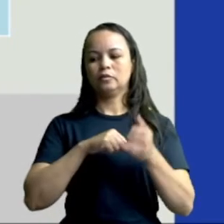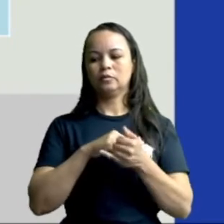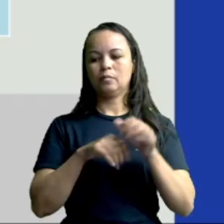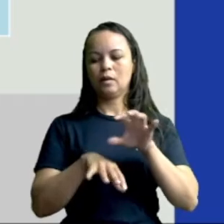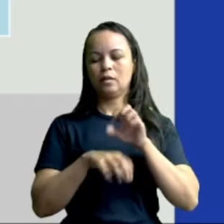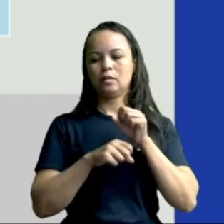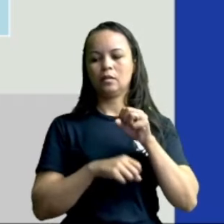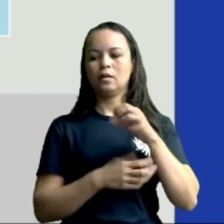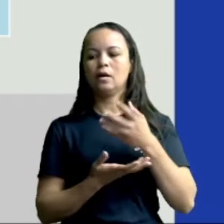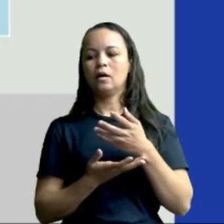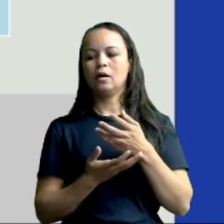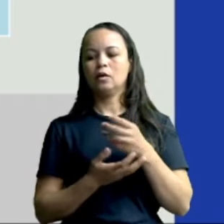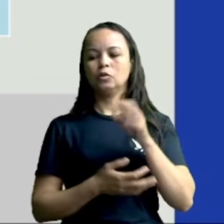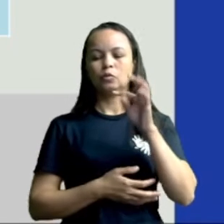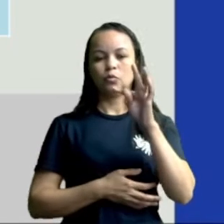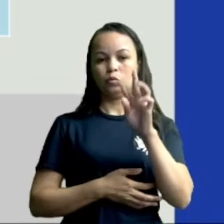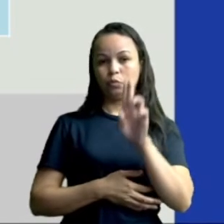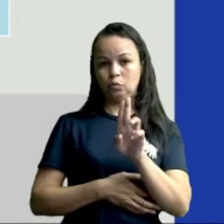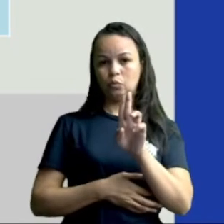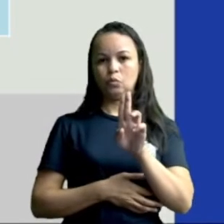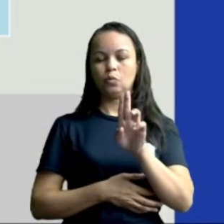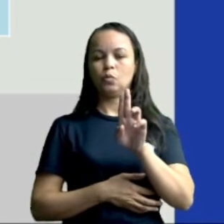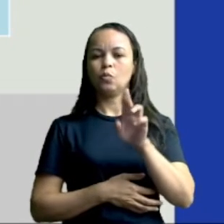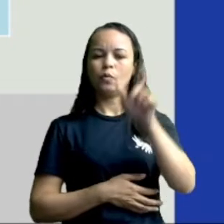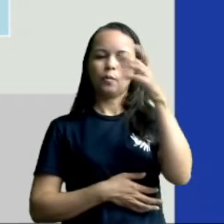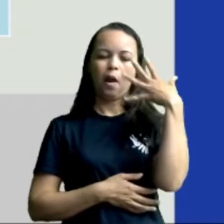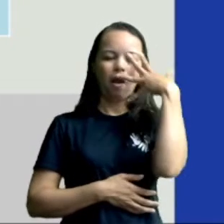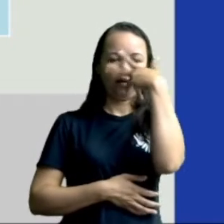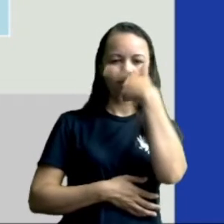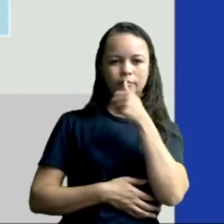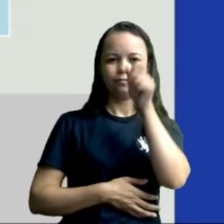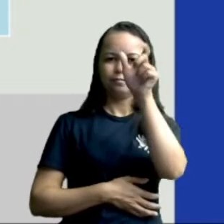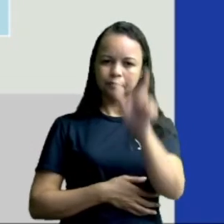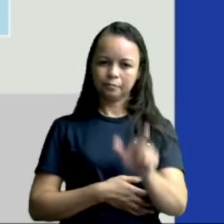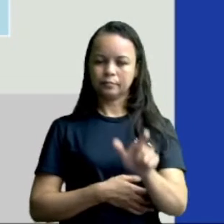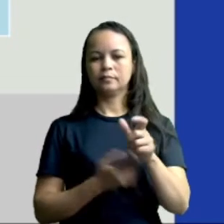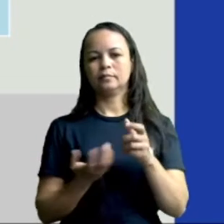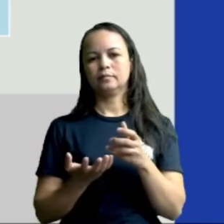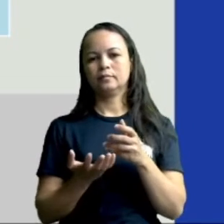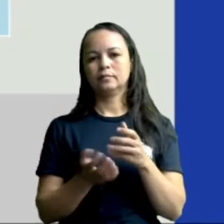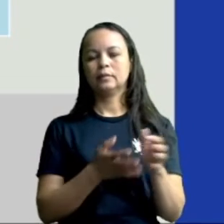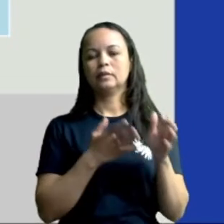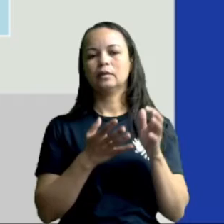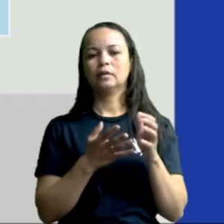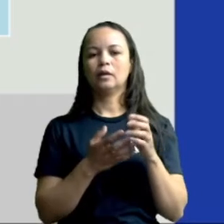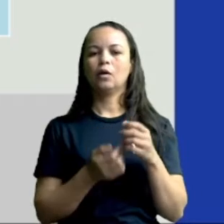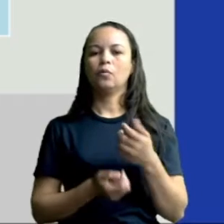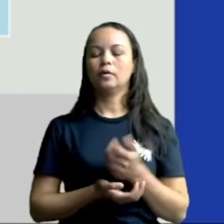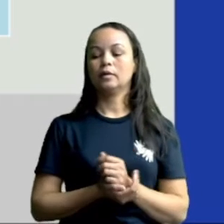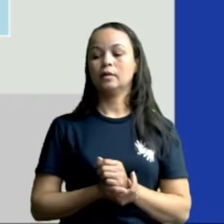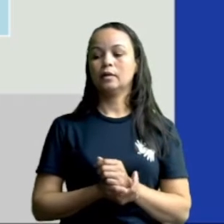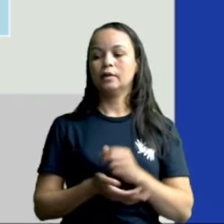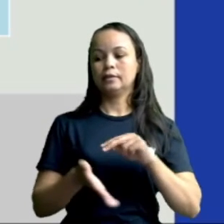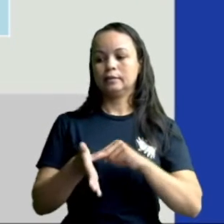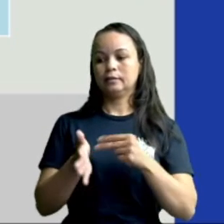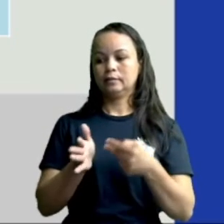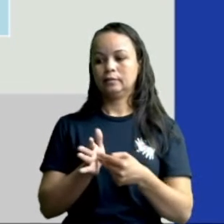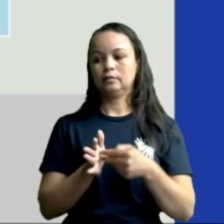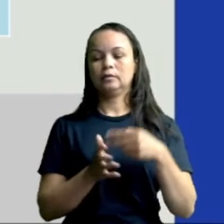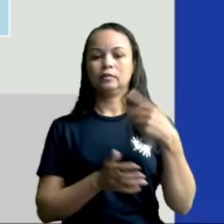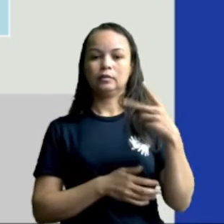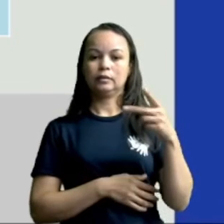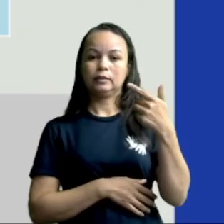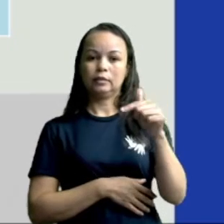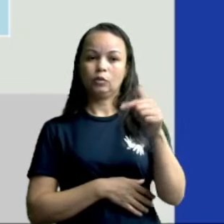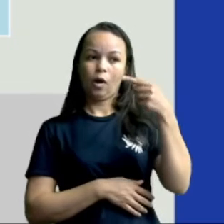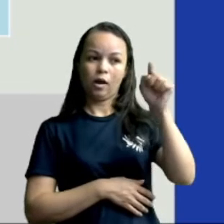eres muito bonita. Tu és muito bonita. Então, eu tenho sem acento significa